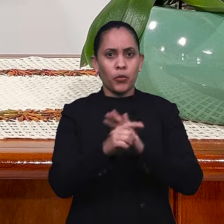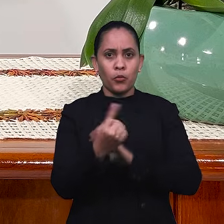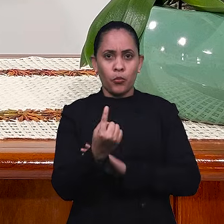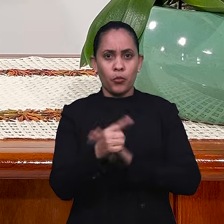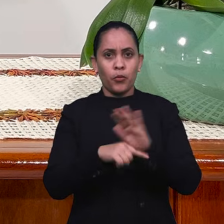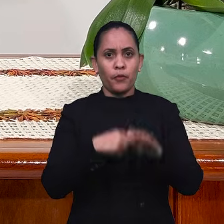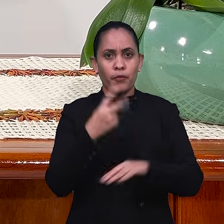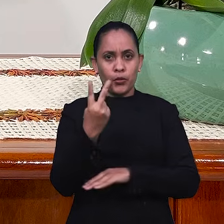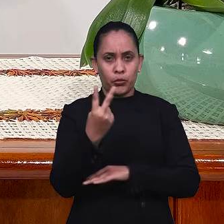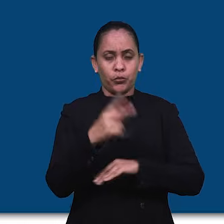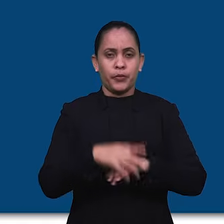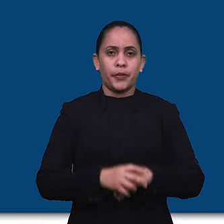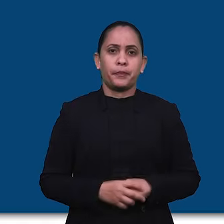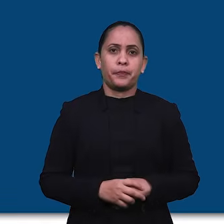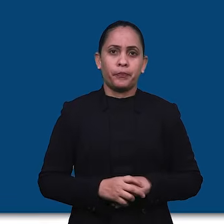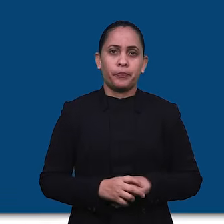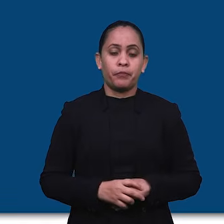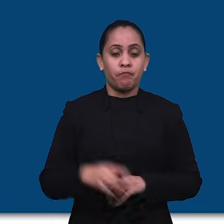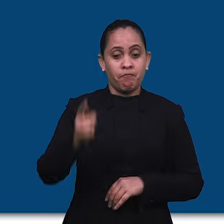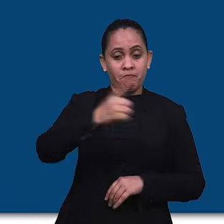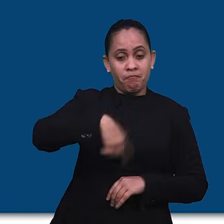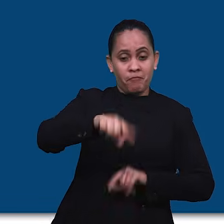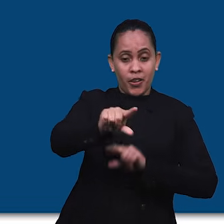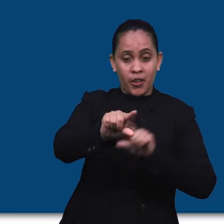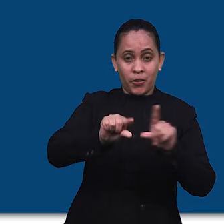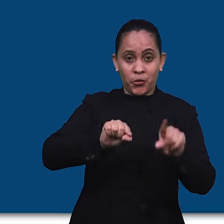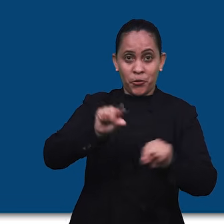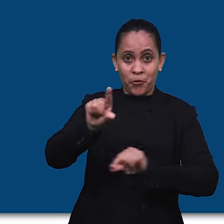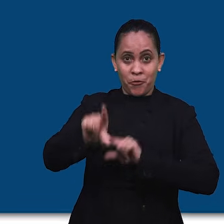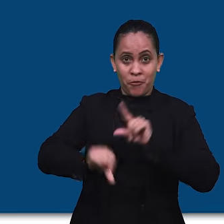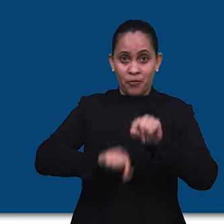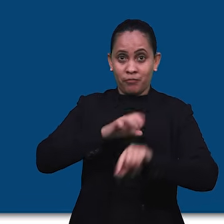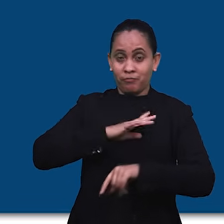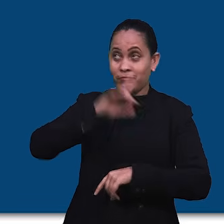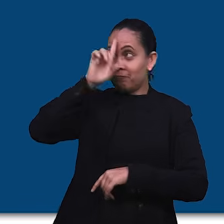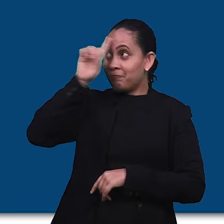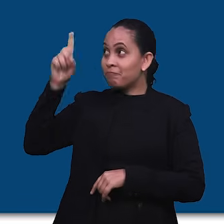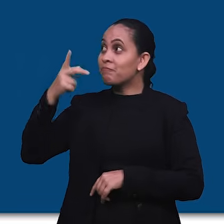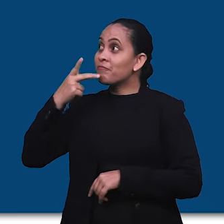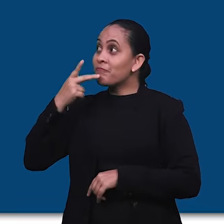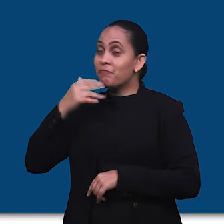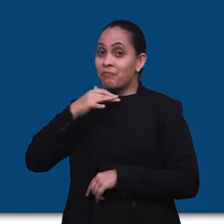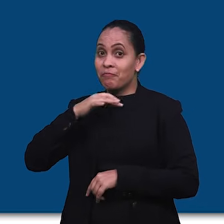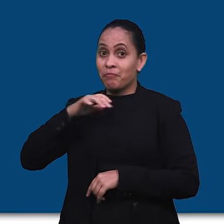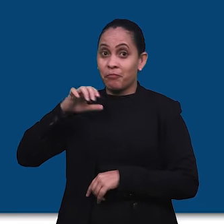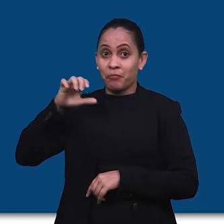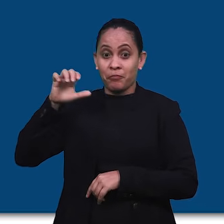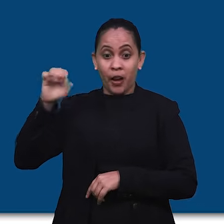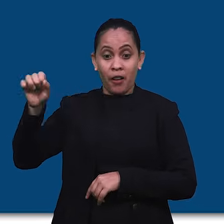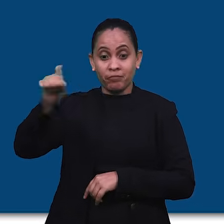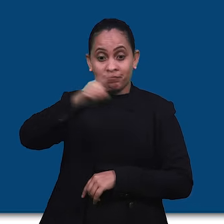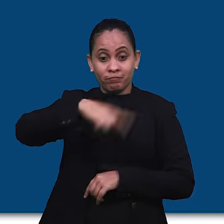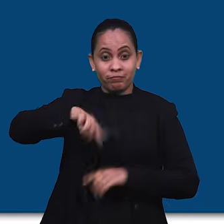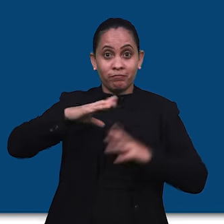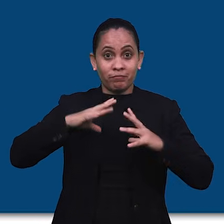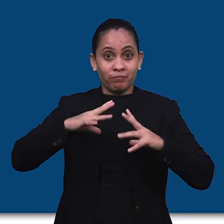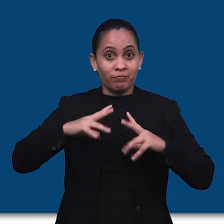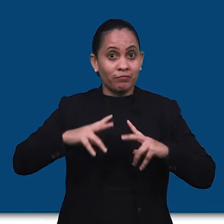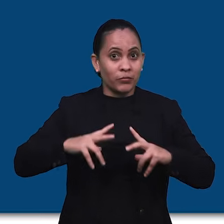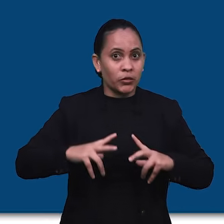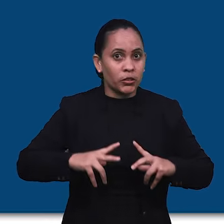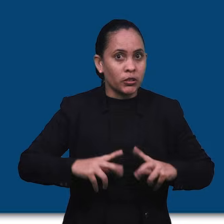verso 2, diz assim: eleitos segundo a presciência de Deus Pai, em santificação do